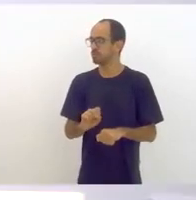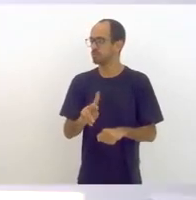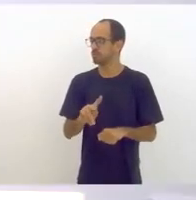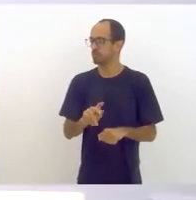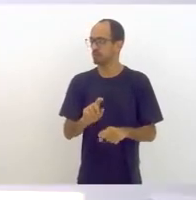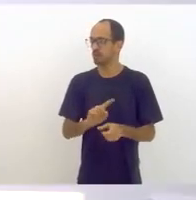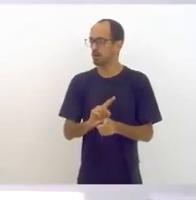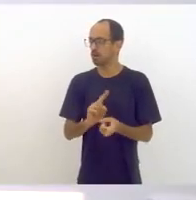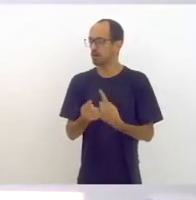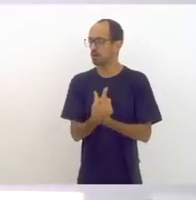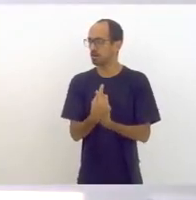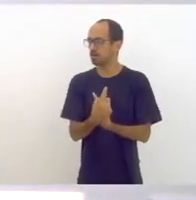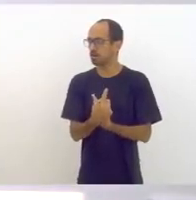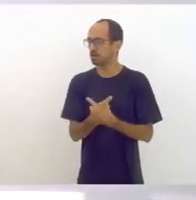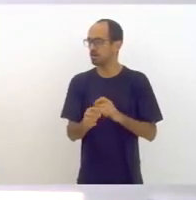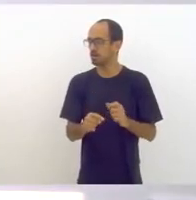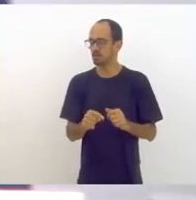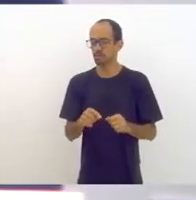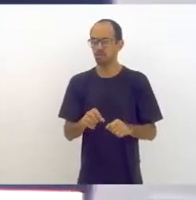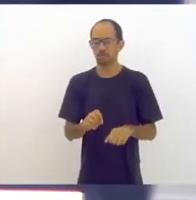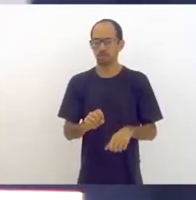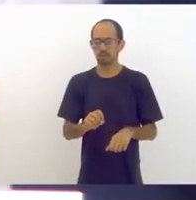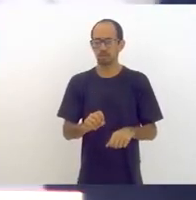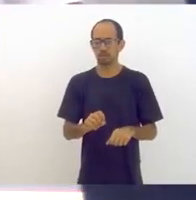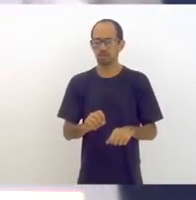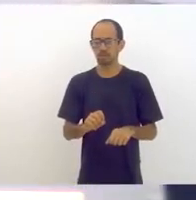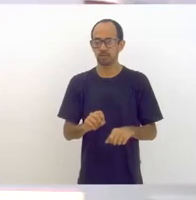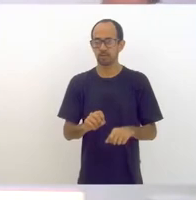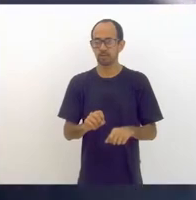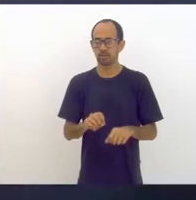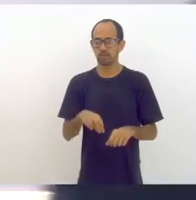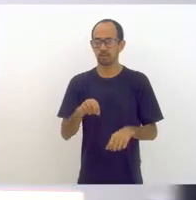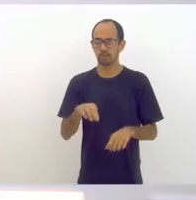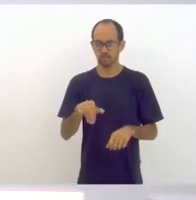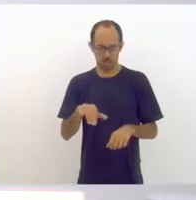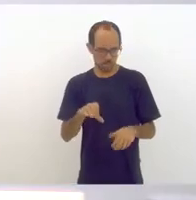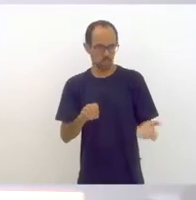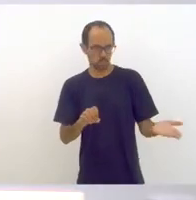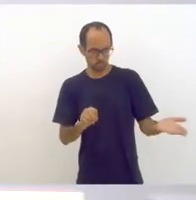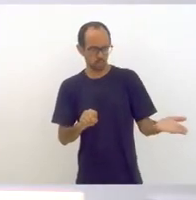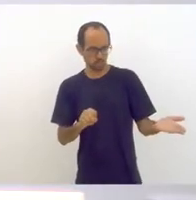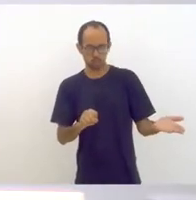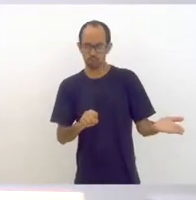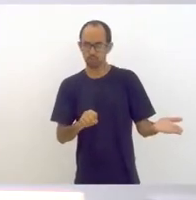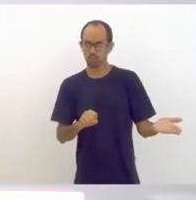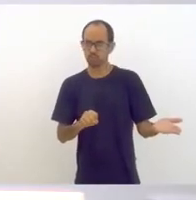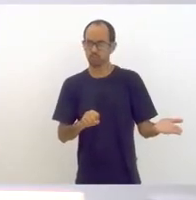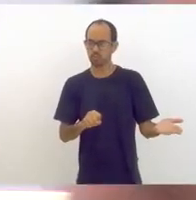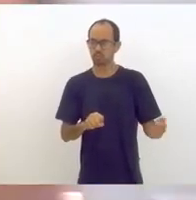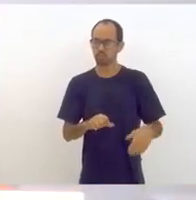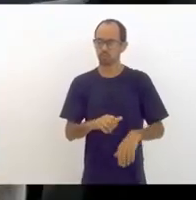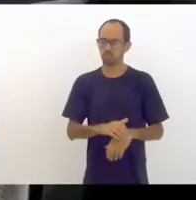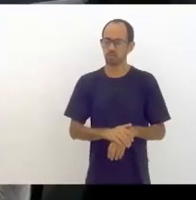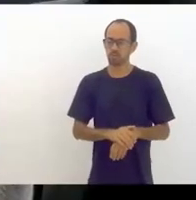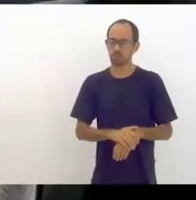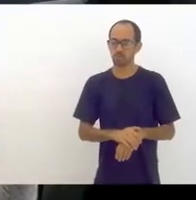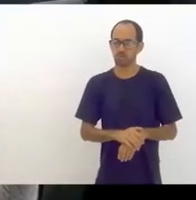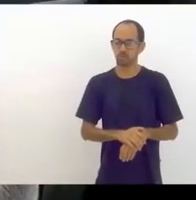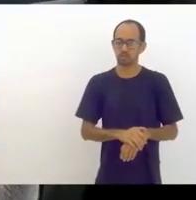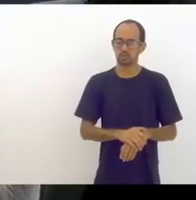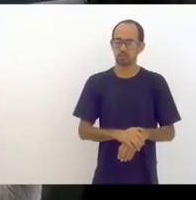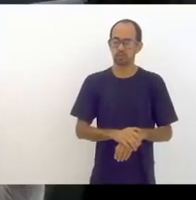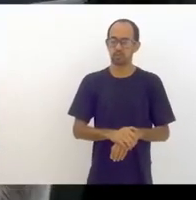a Tatiana e. Desculpa, como é o nome? Marcos? Marcos Arezzo. Não, a gente